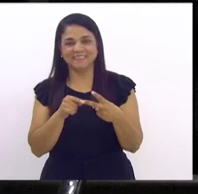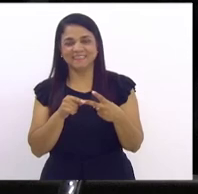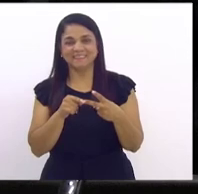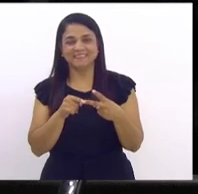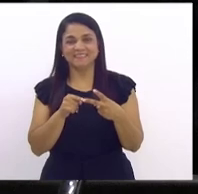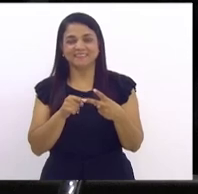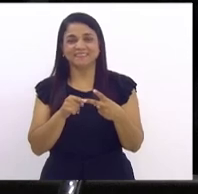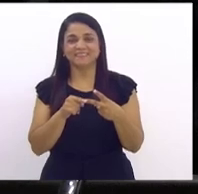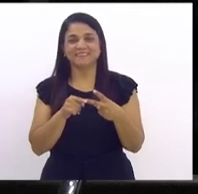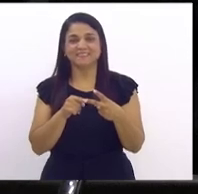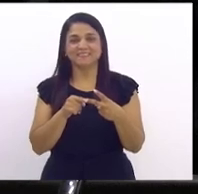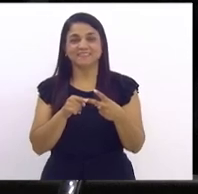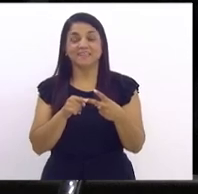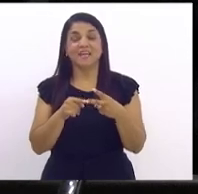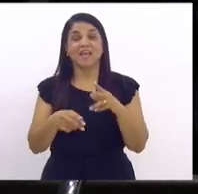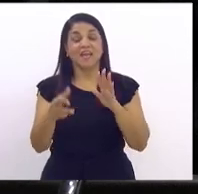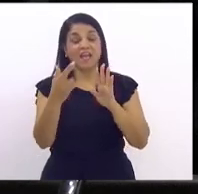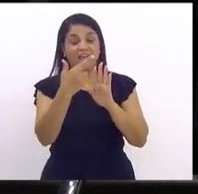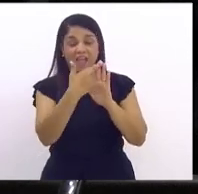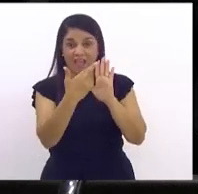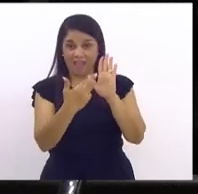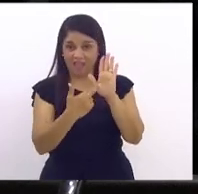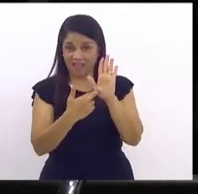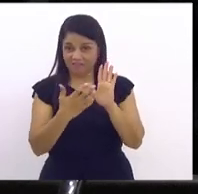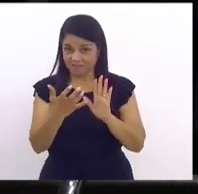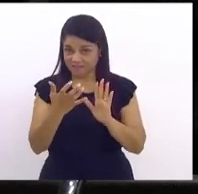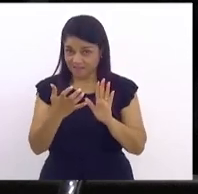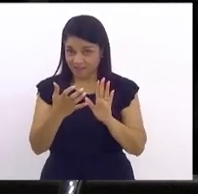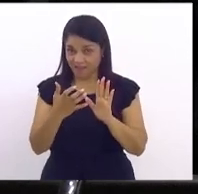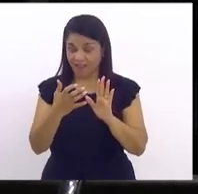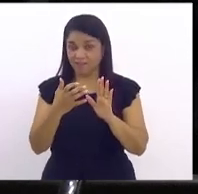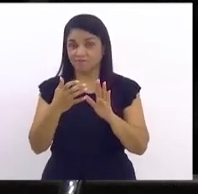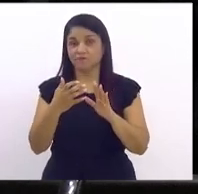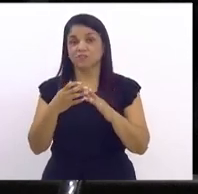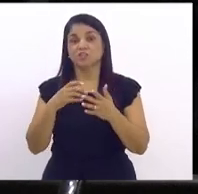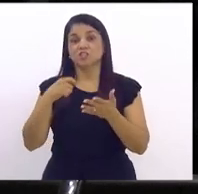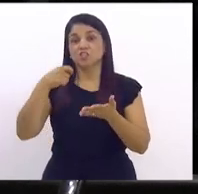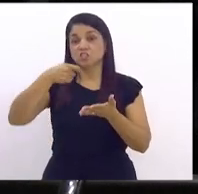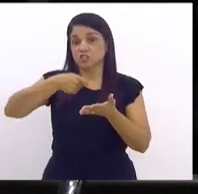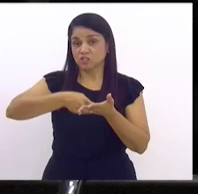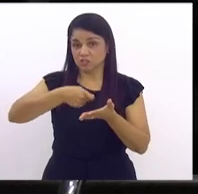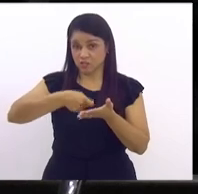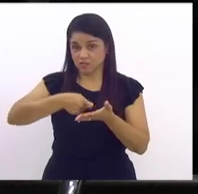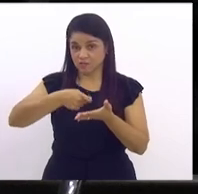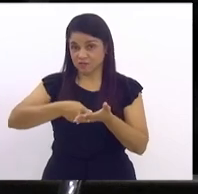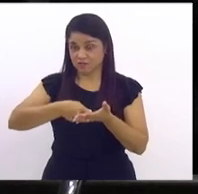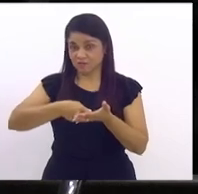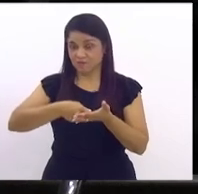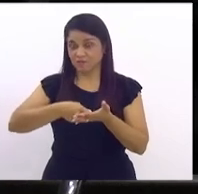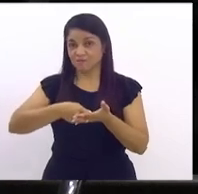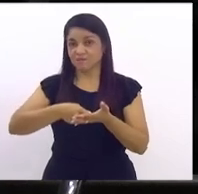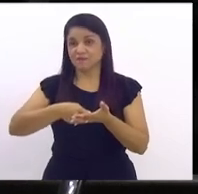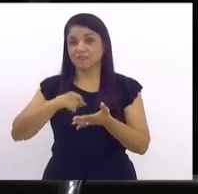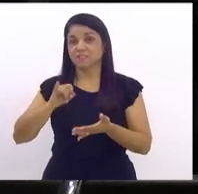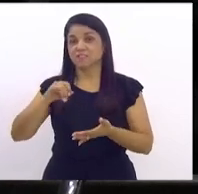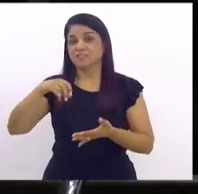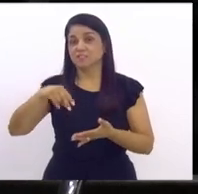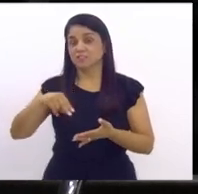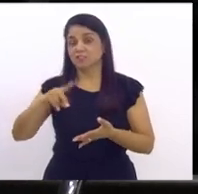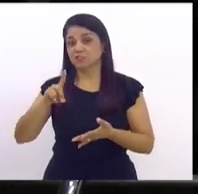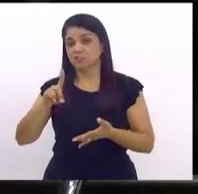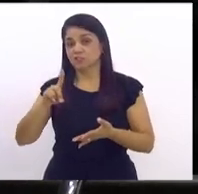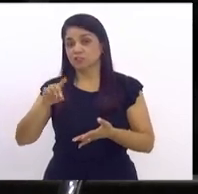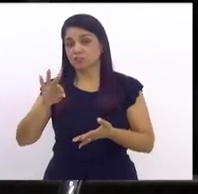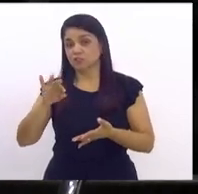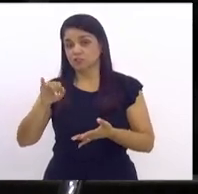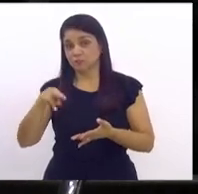a título de querer regulamentar intimação, a gente está trazendo para as intimações administrativas